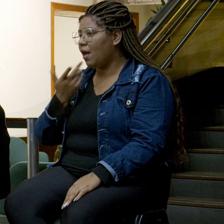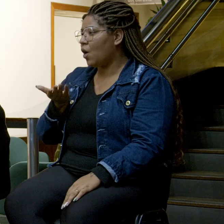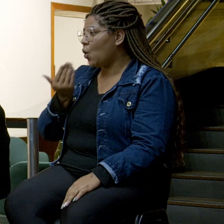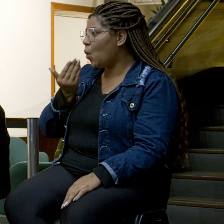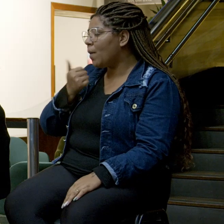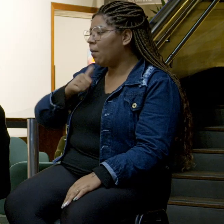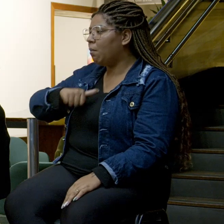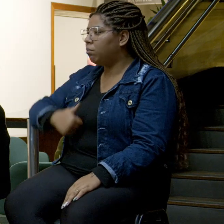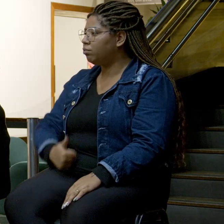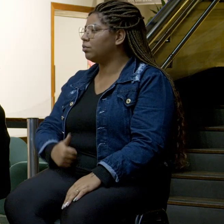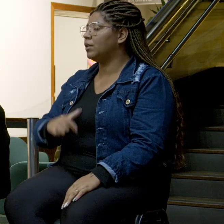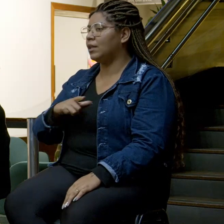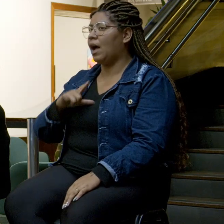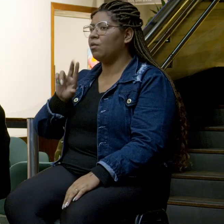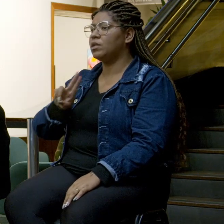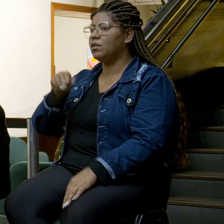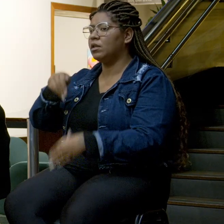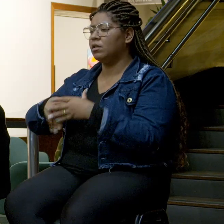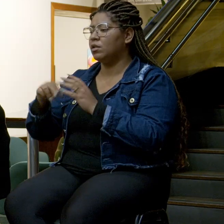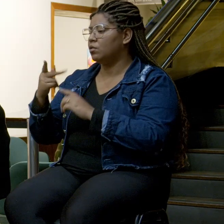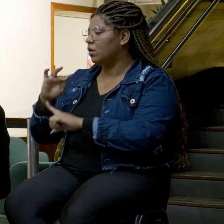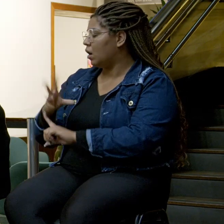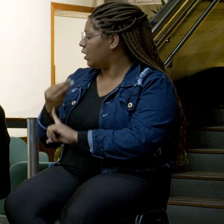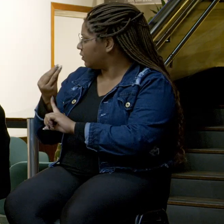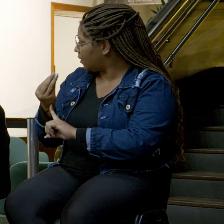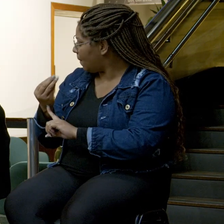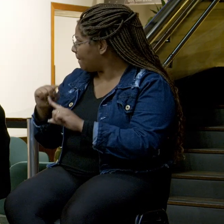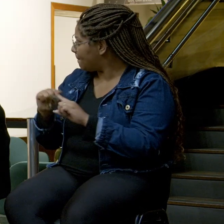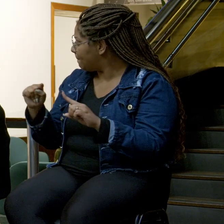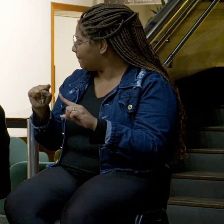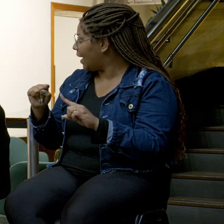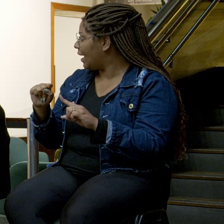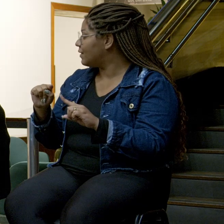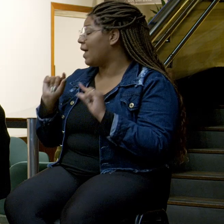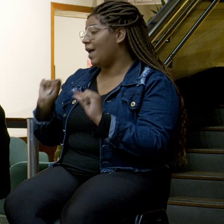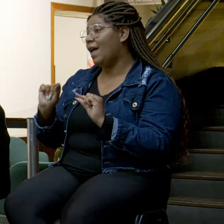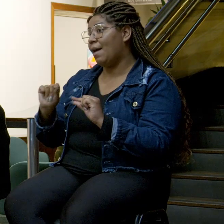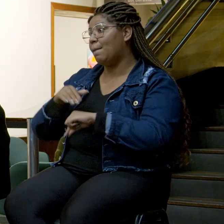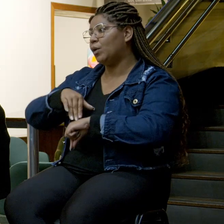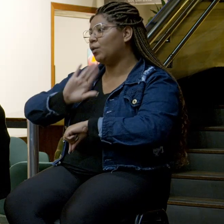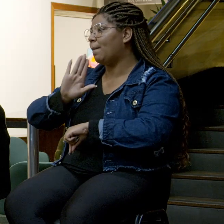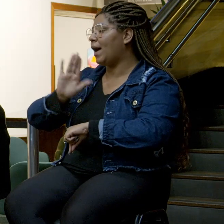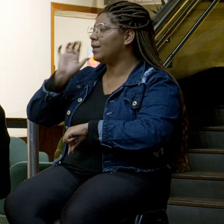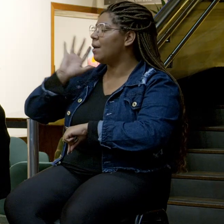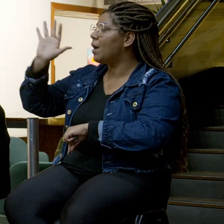defecar estão entre os temas da artista. Mas é antropofagicamente também